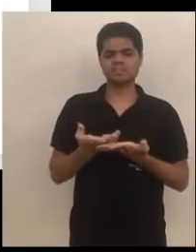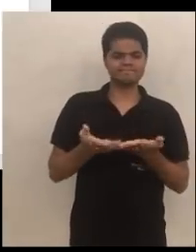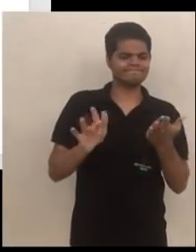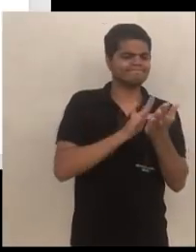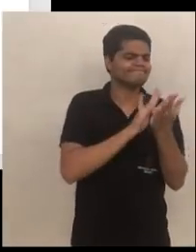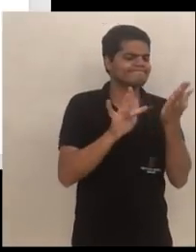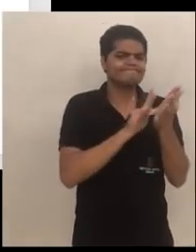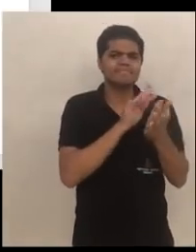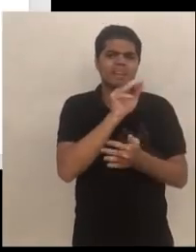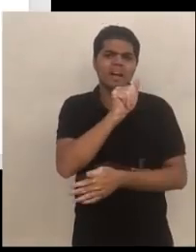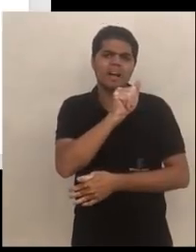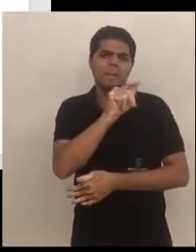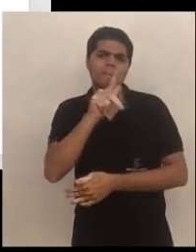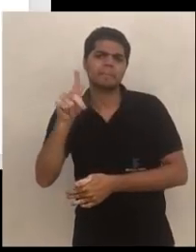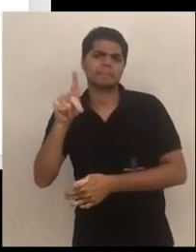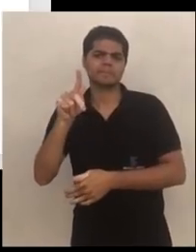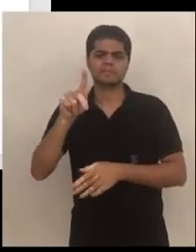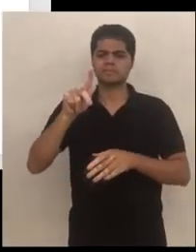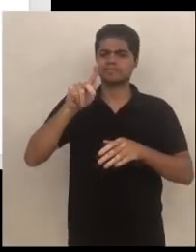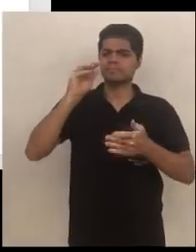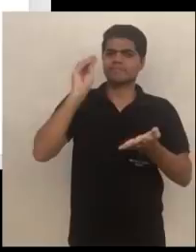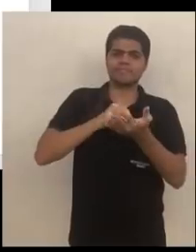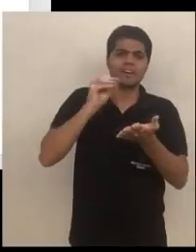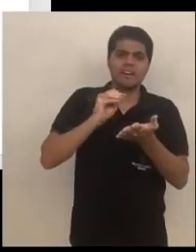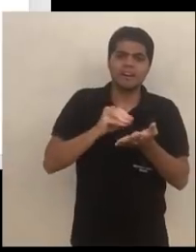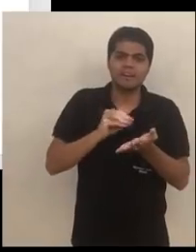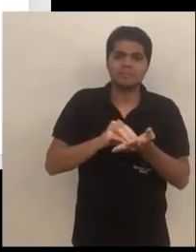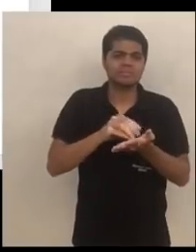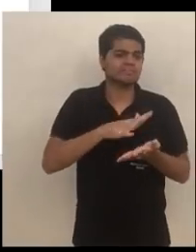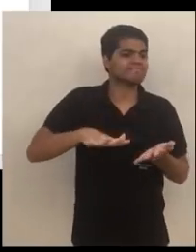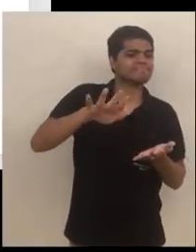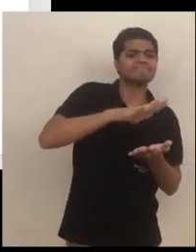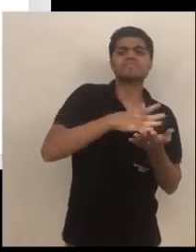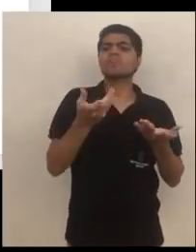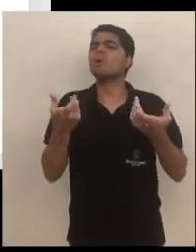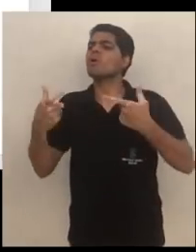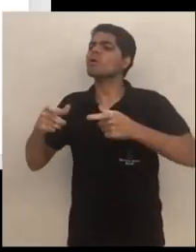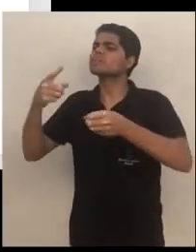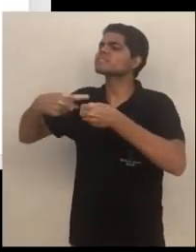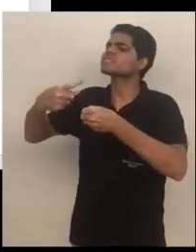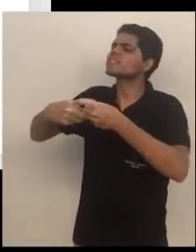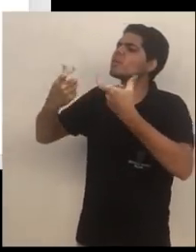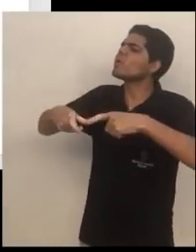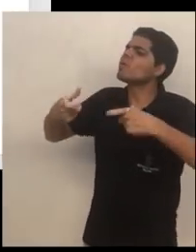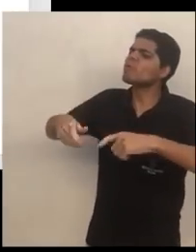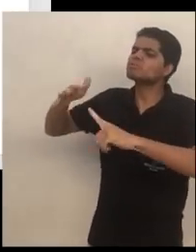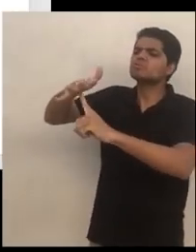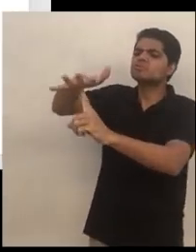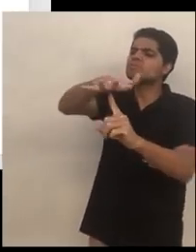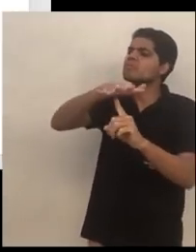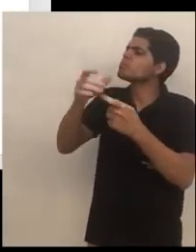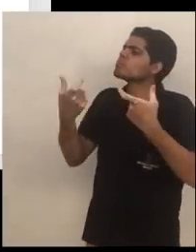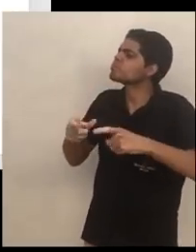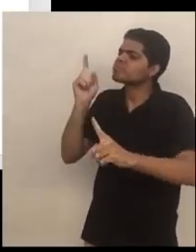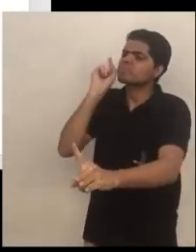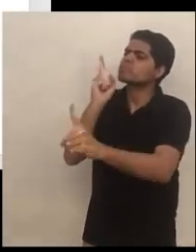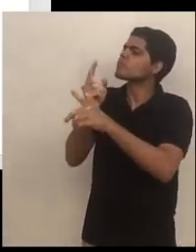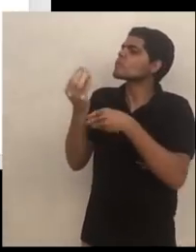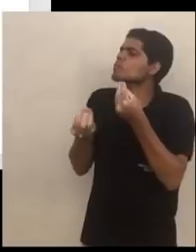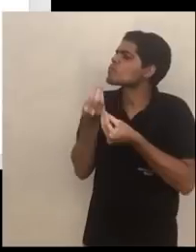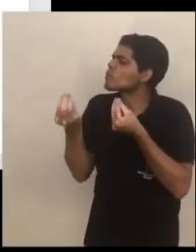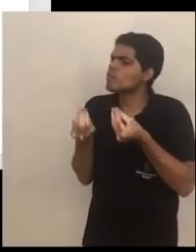chega numa feira livre, você não sabe onde é a feira livre, por exemplo, na cidade que você chegou. Então já precisa, se tivesse